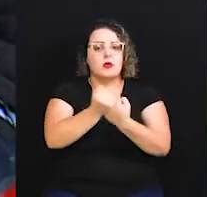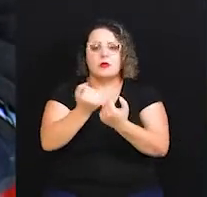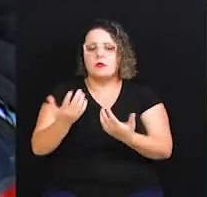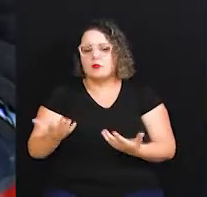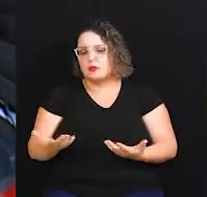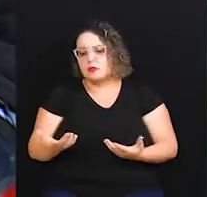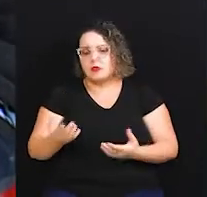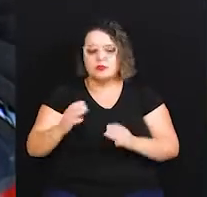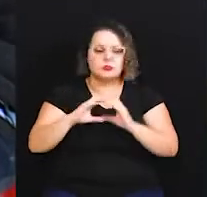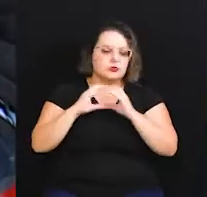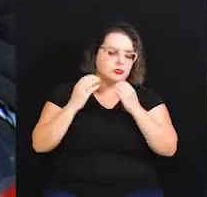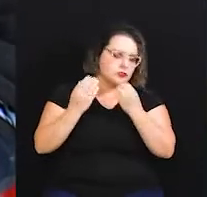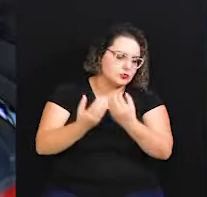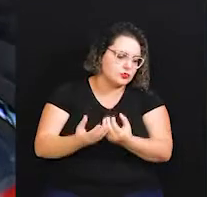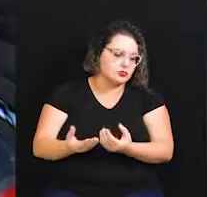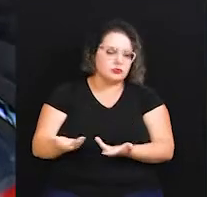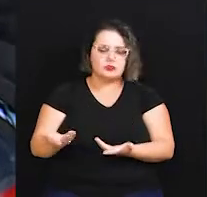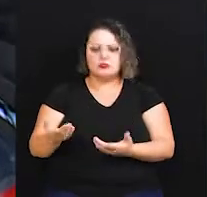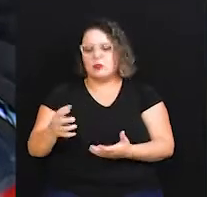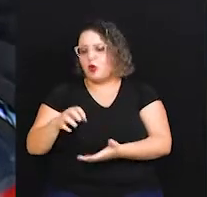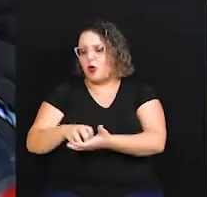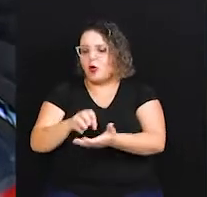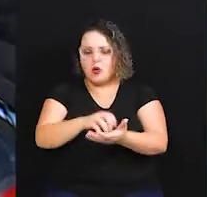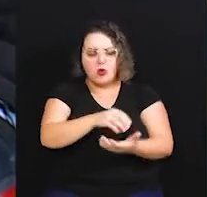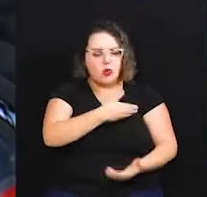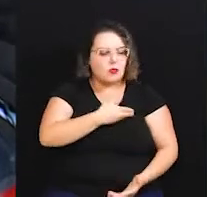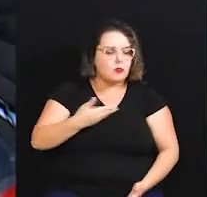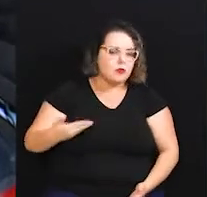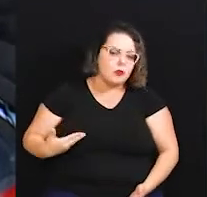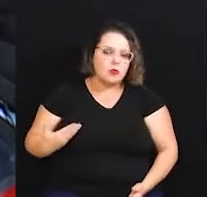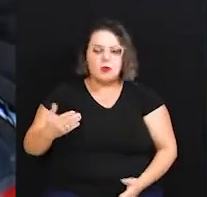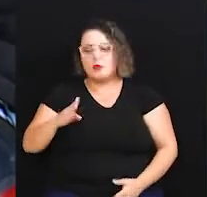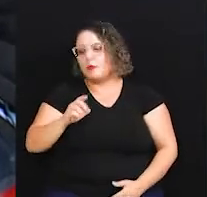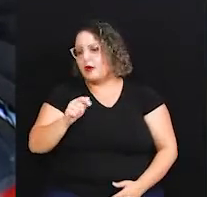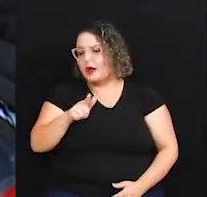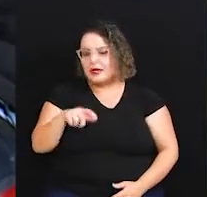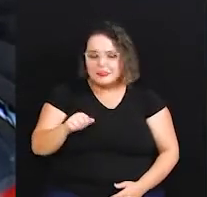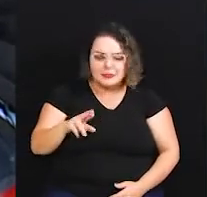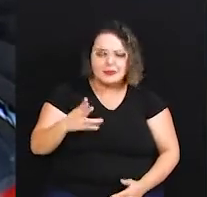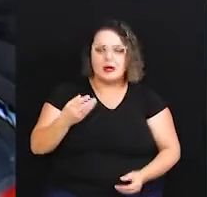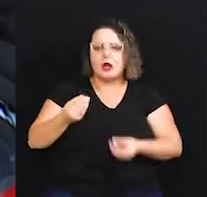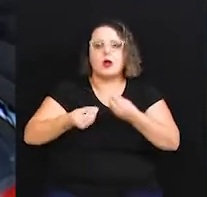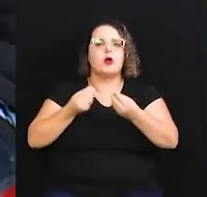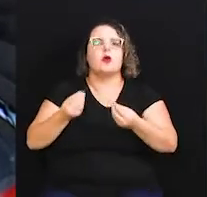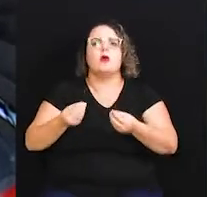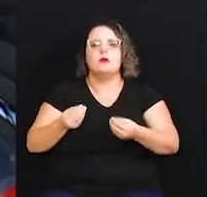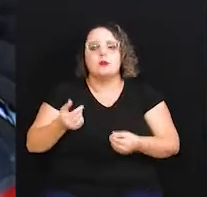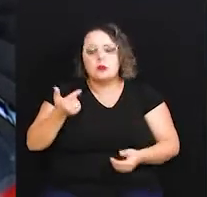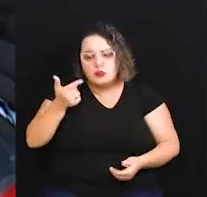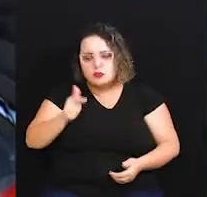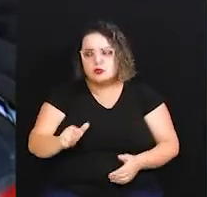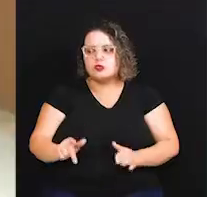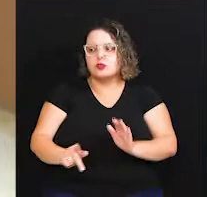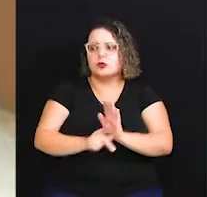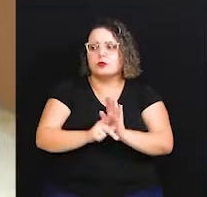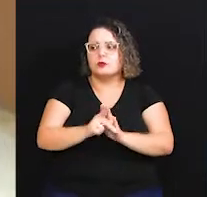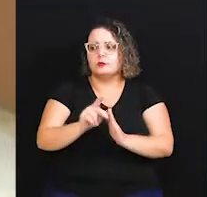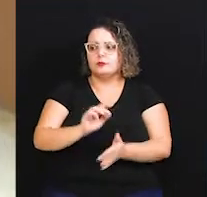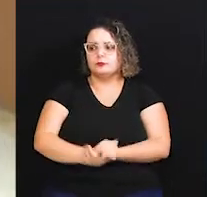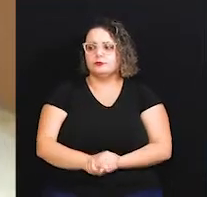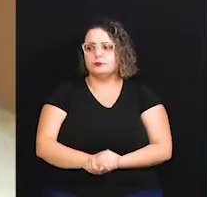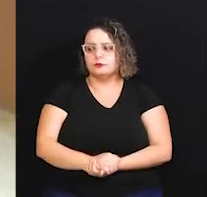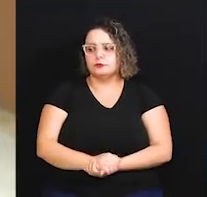de alguma entidade, comunidade, fizeram bazar? Como foi a questão de realmente colocar em pé esse projeto?